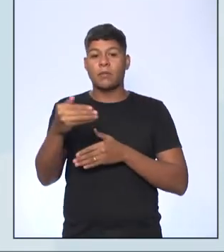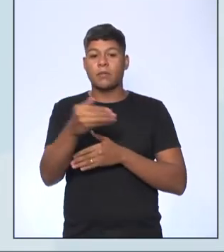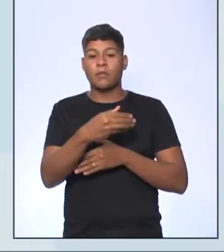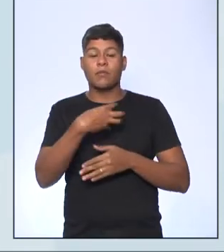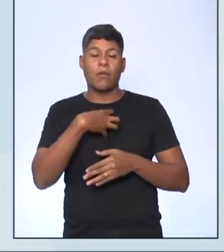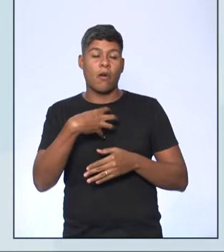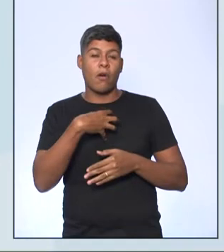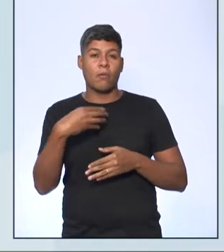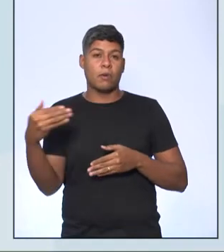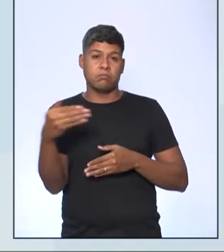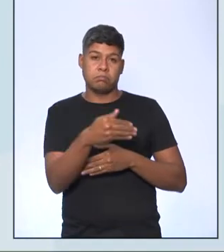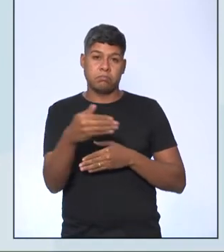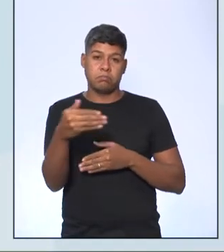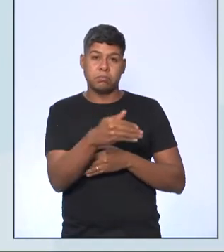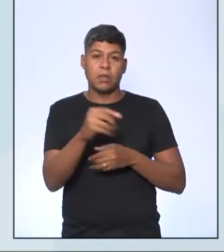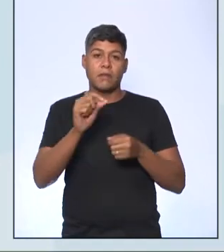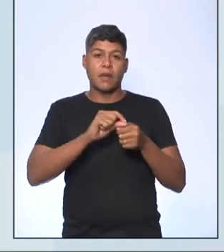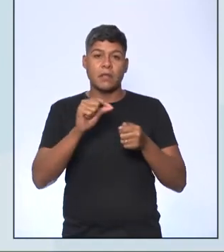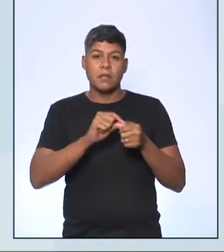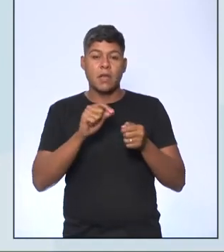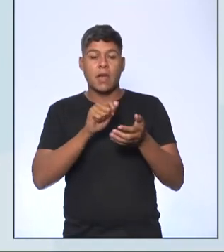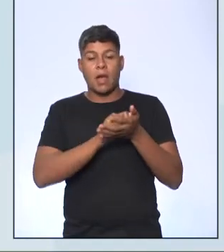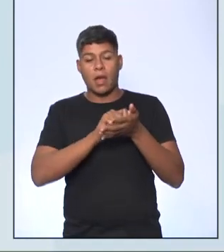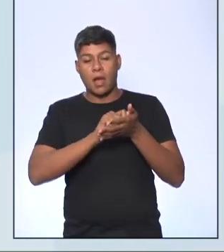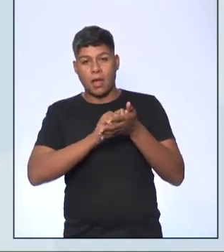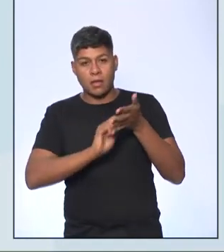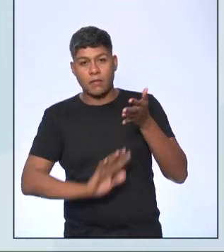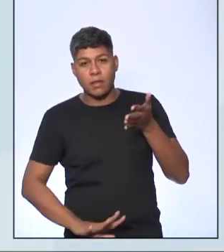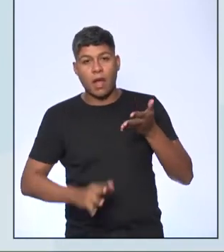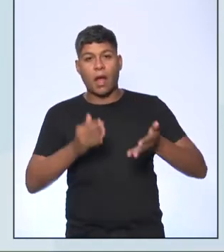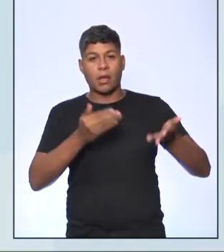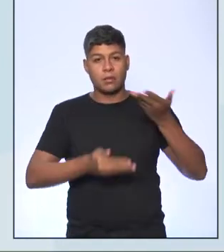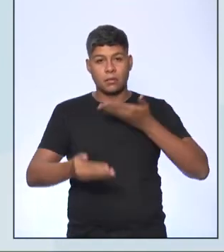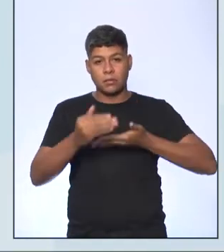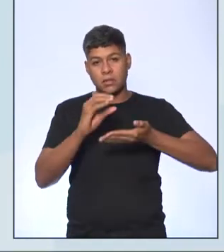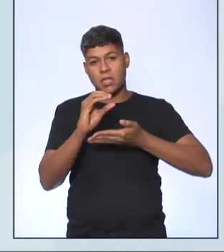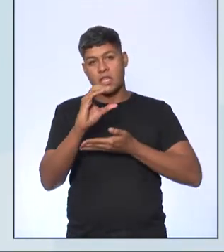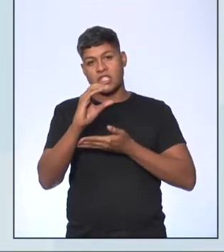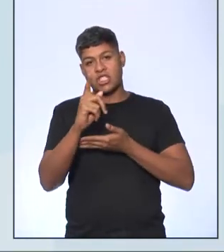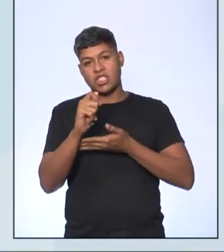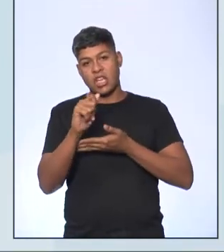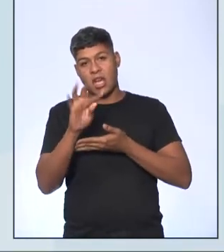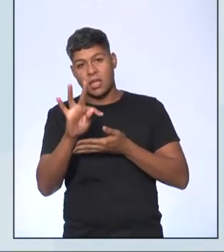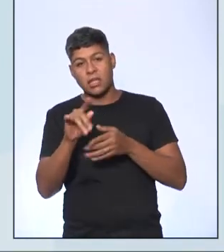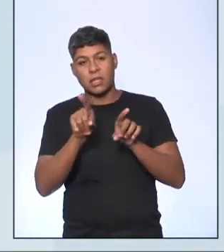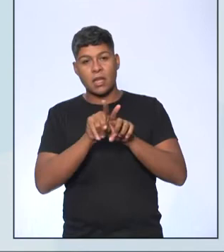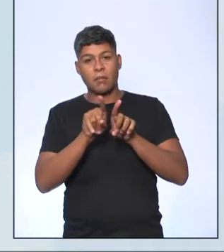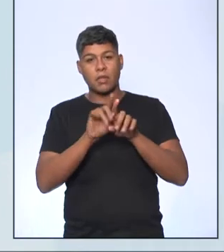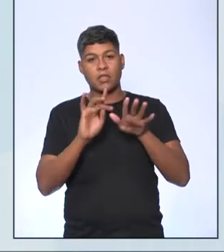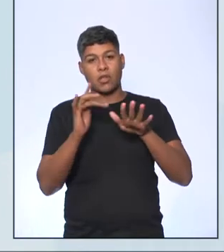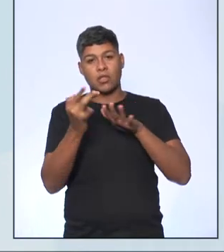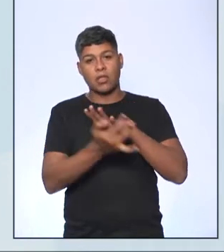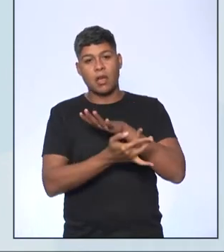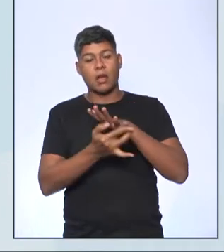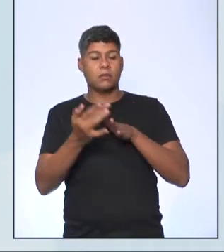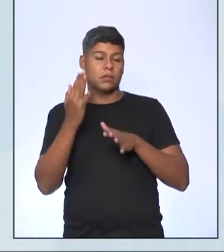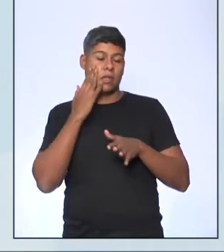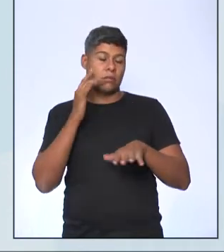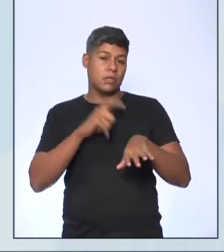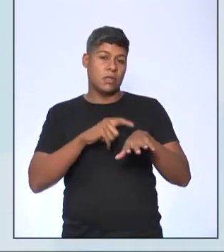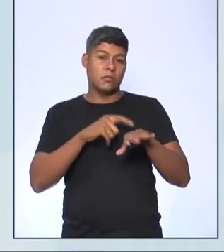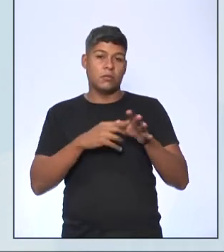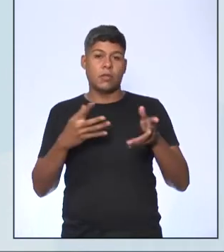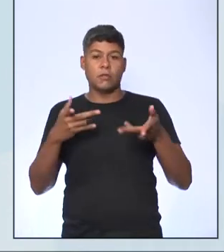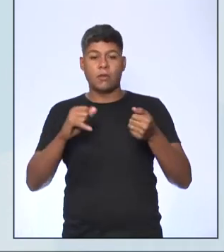forma ativa, fazendo as atividades, interagindo pelo chat, pelas redes sociais. Então, fazer valer esse momento.